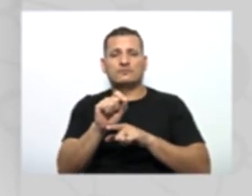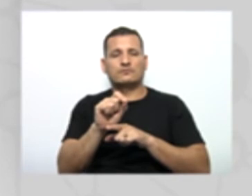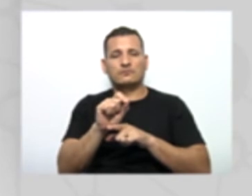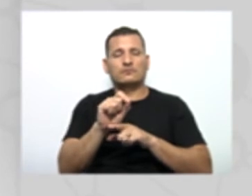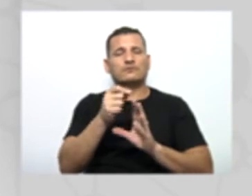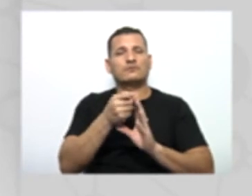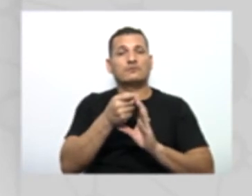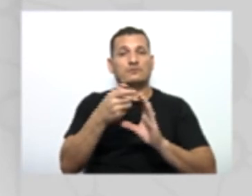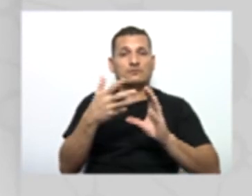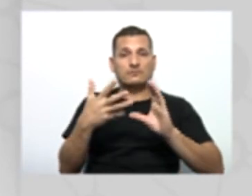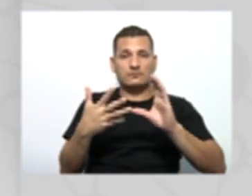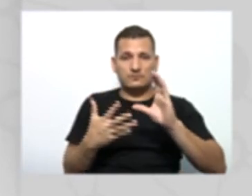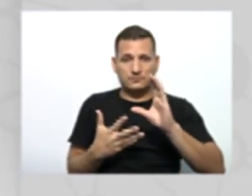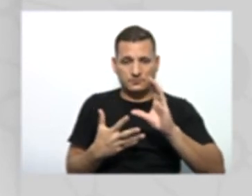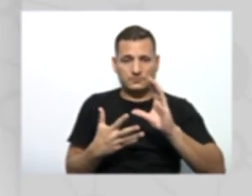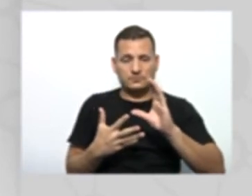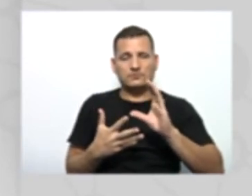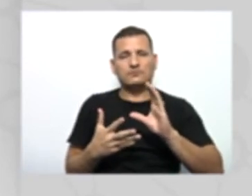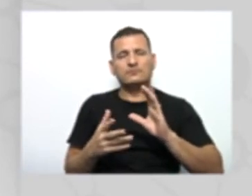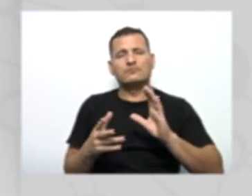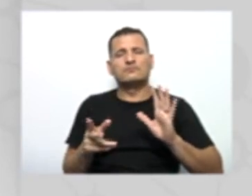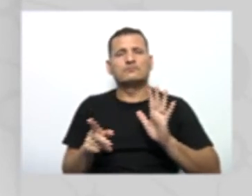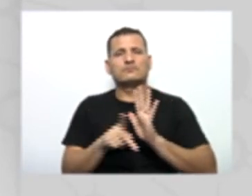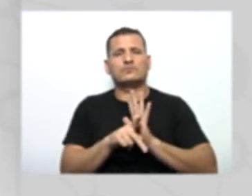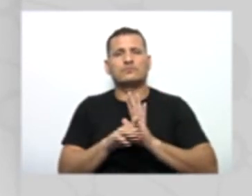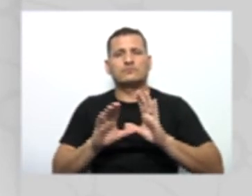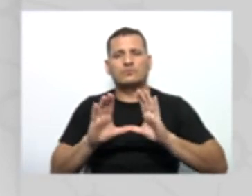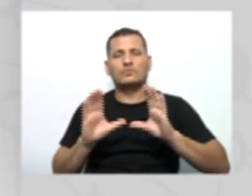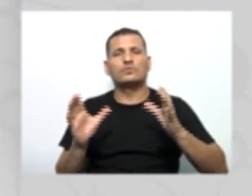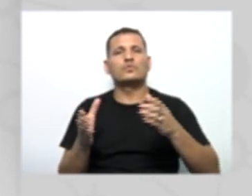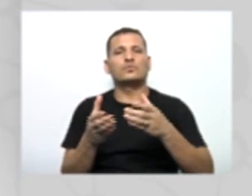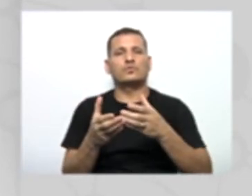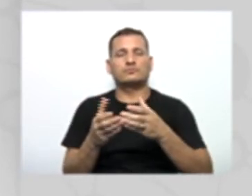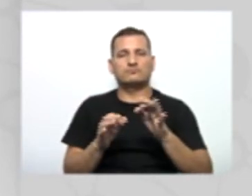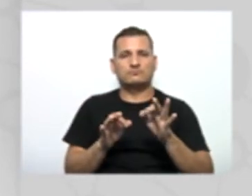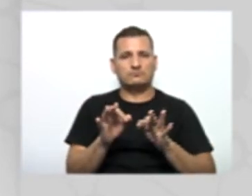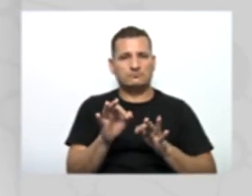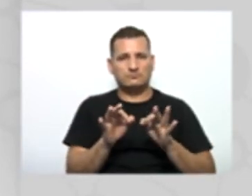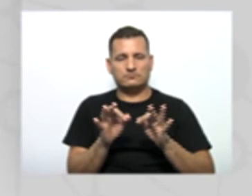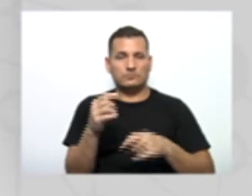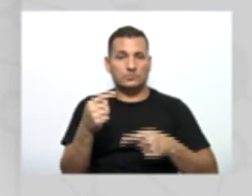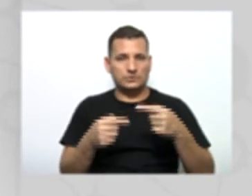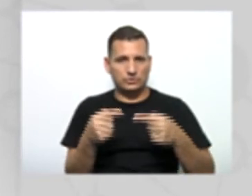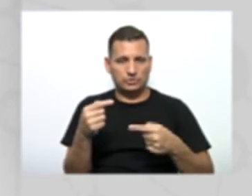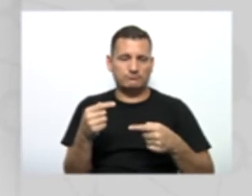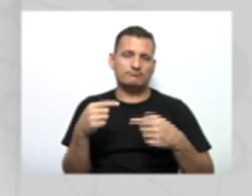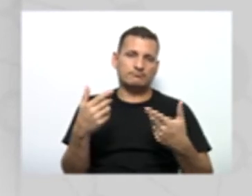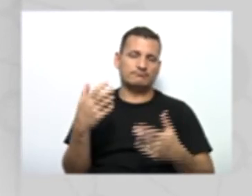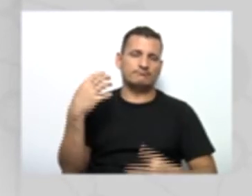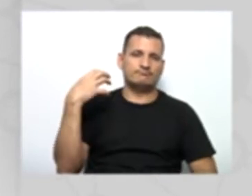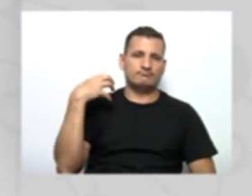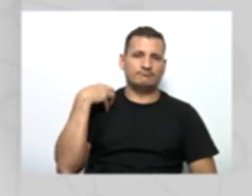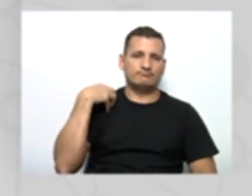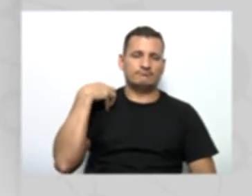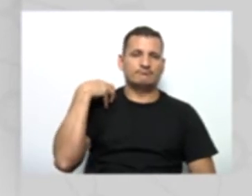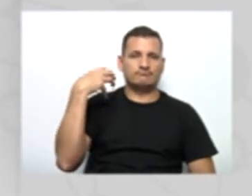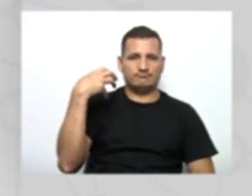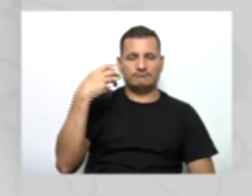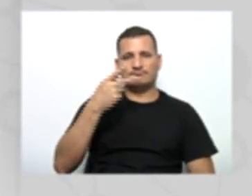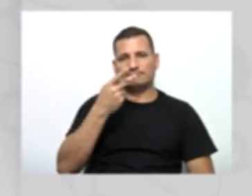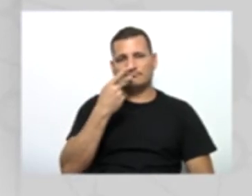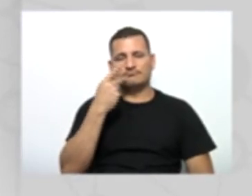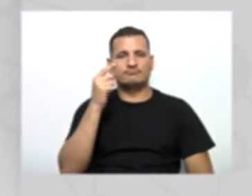em diferentes tempos históricos. A cidadania greco-romana, ela basicamente era